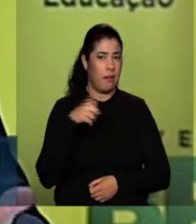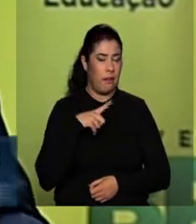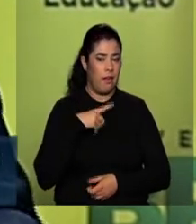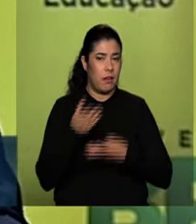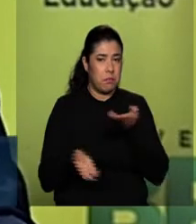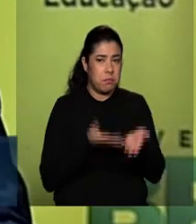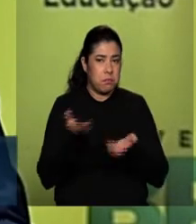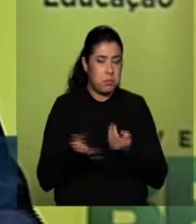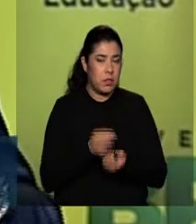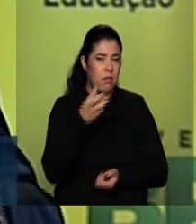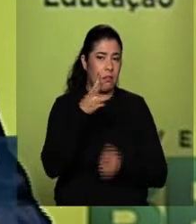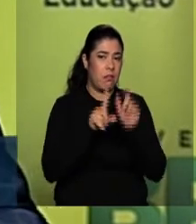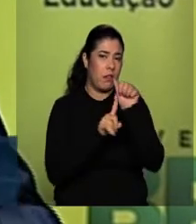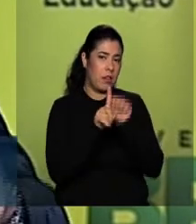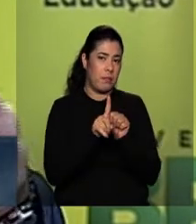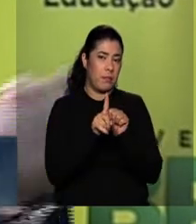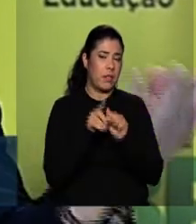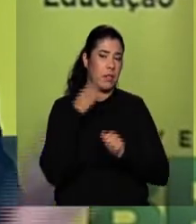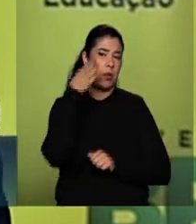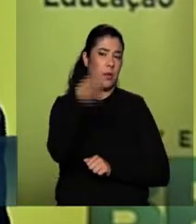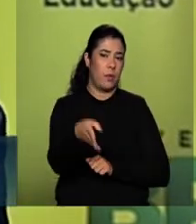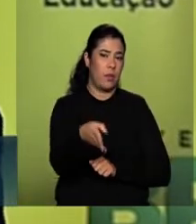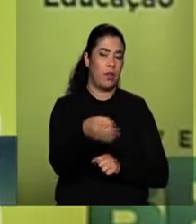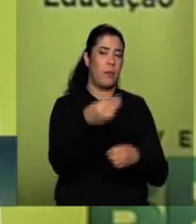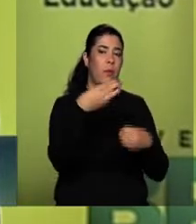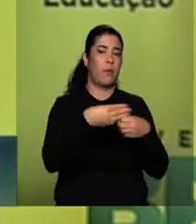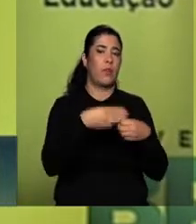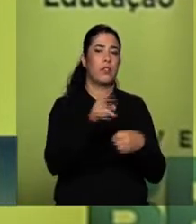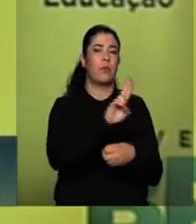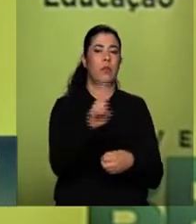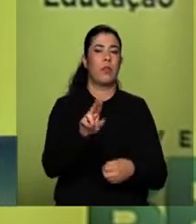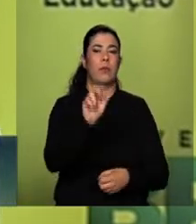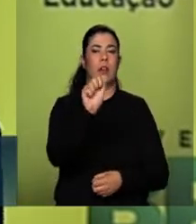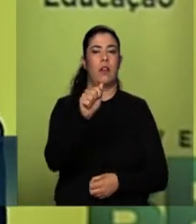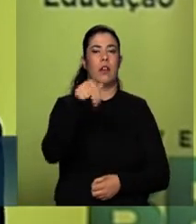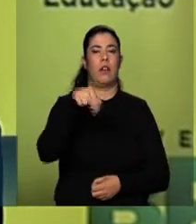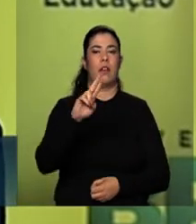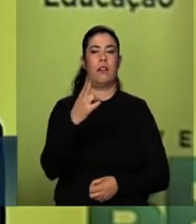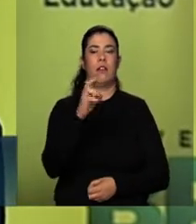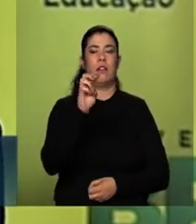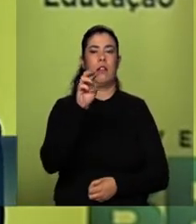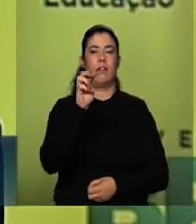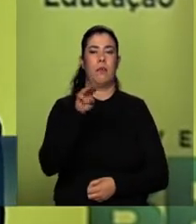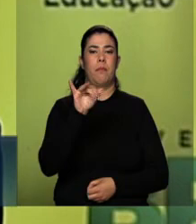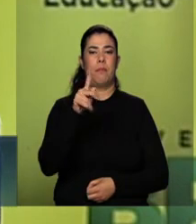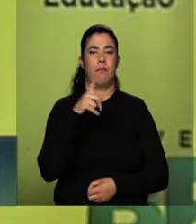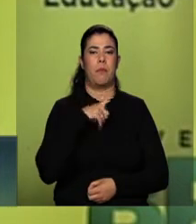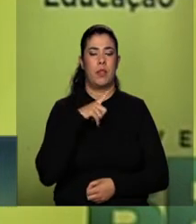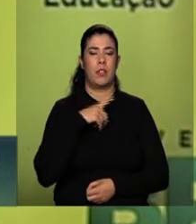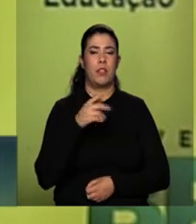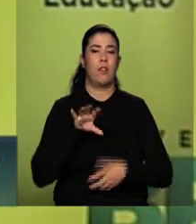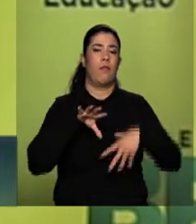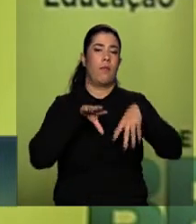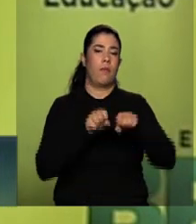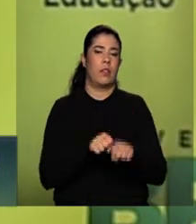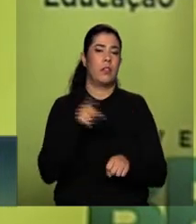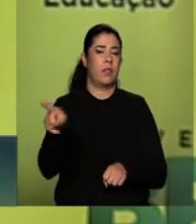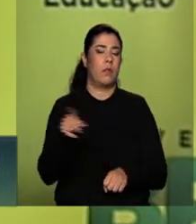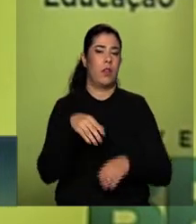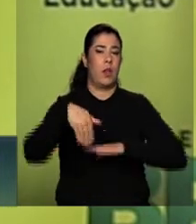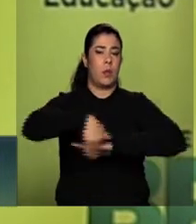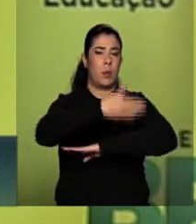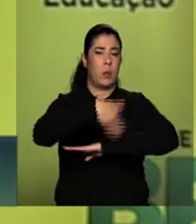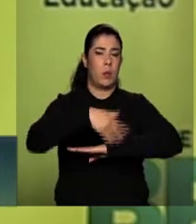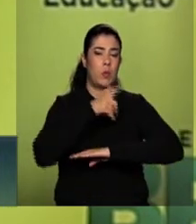formação, 3 meses, eu ficava no município de 3 mil habitantes, chamado Anhembi, na beira do rio Tietê. Tá certo? Que era um município que jamais